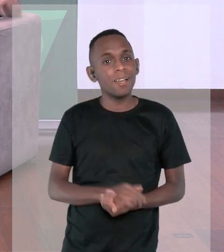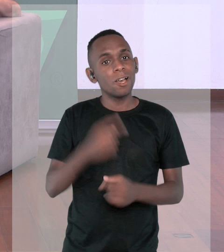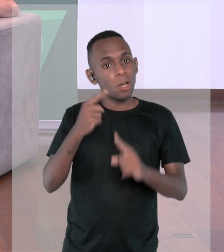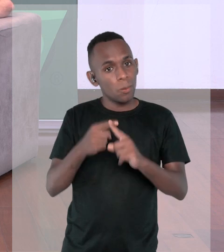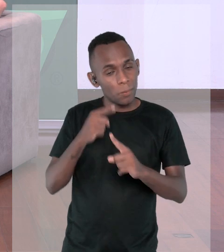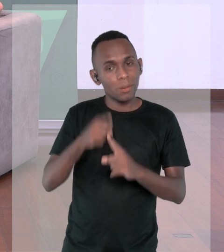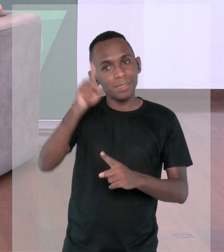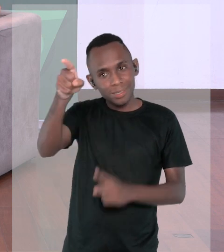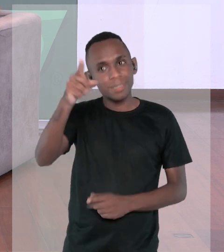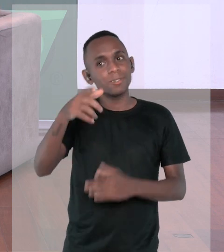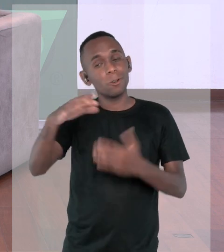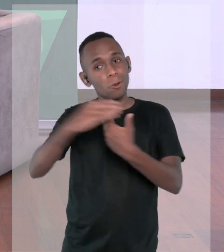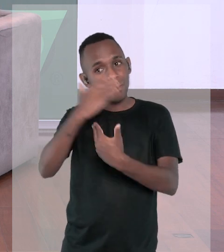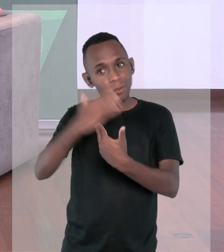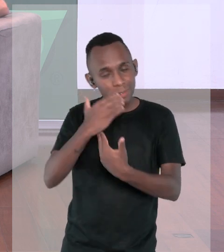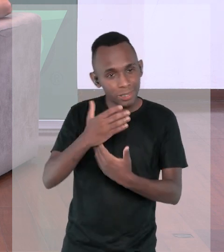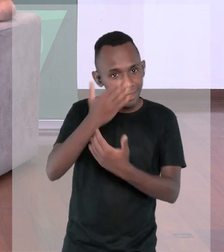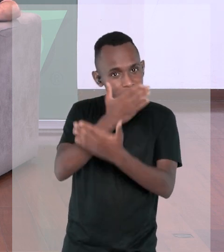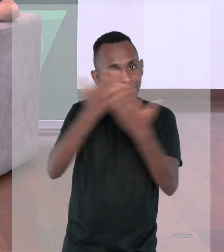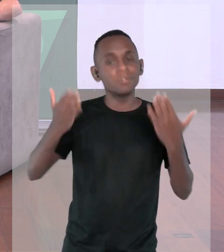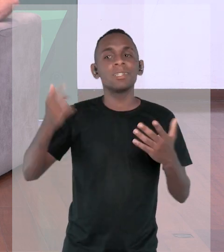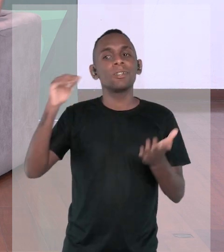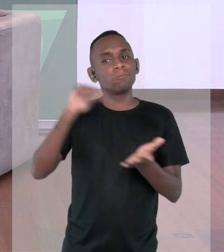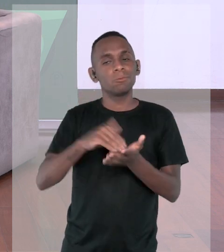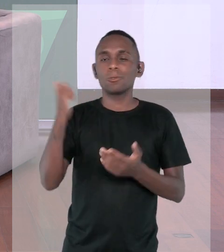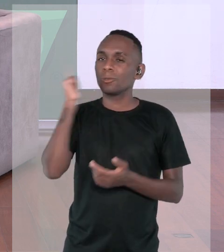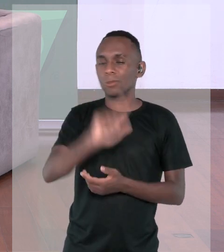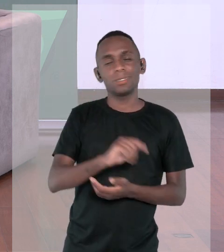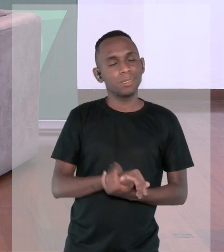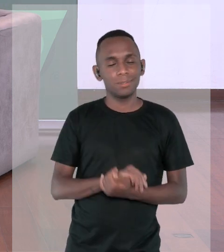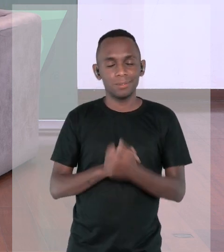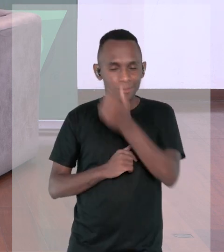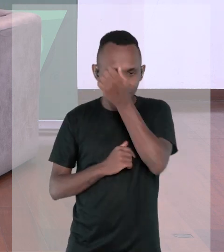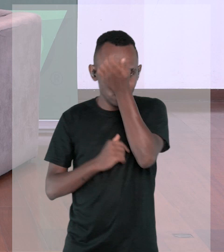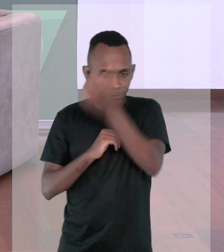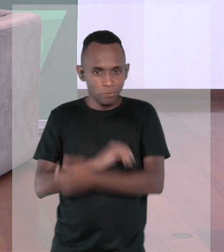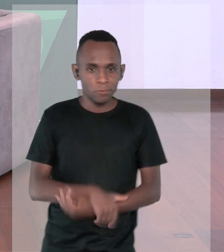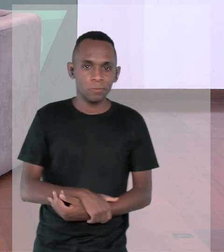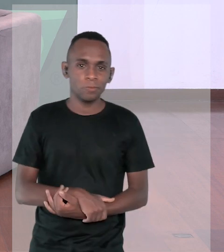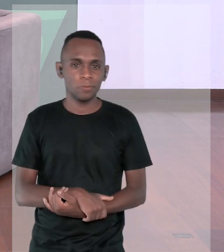se não fosse o conselho de classe, eu não estaria aqui hoje, tá?